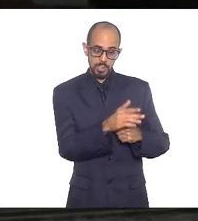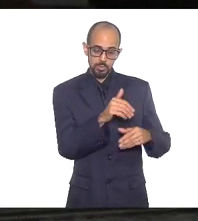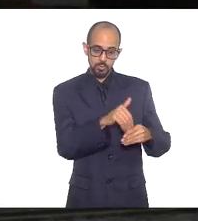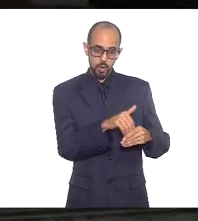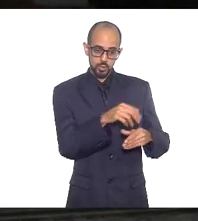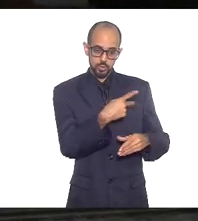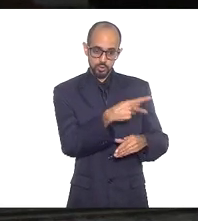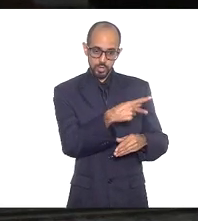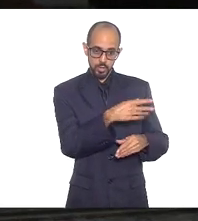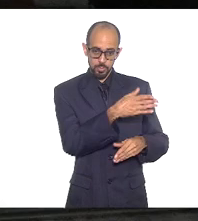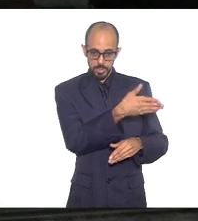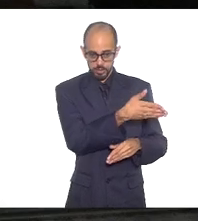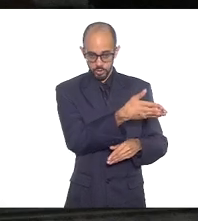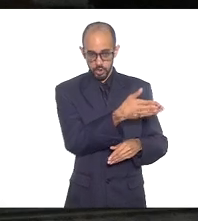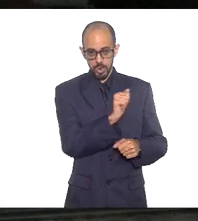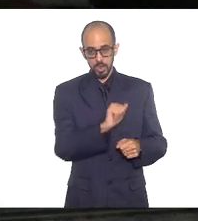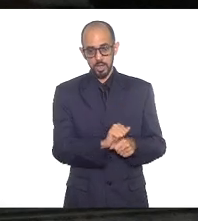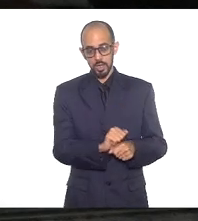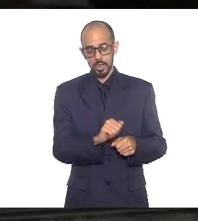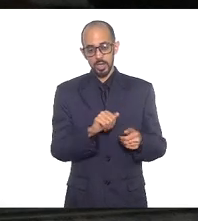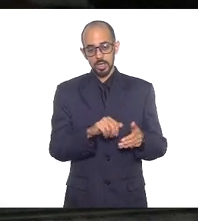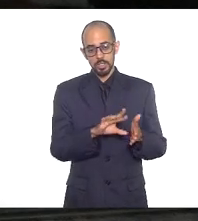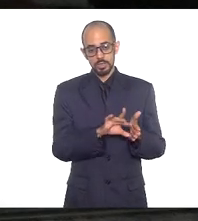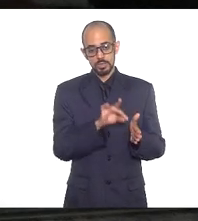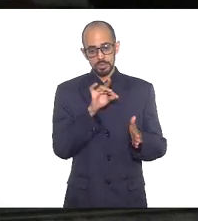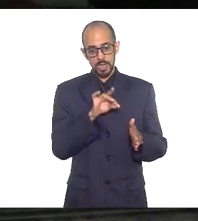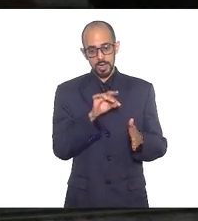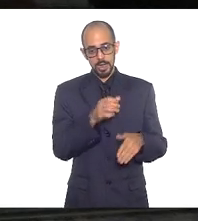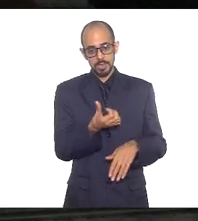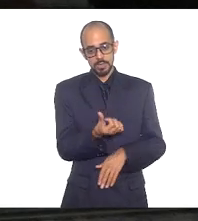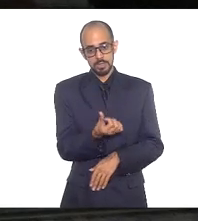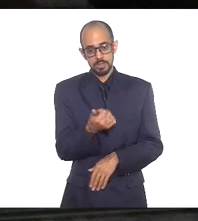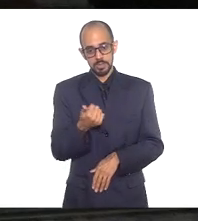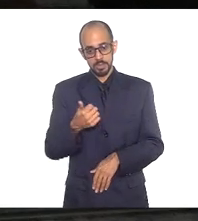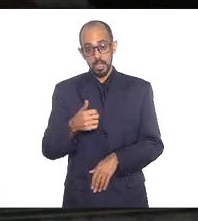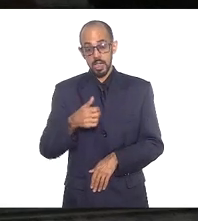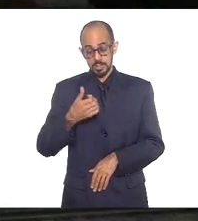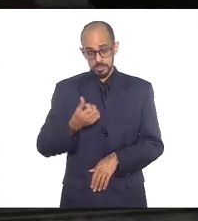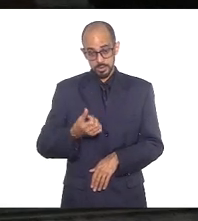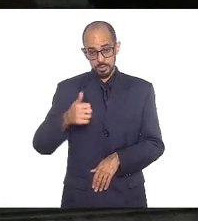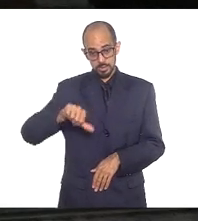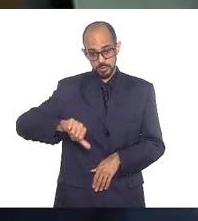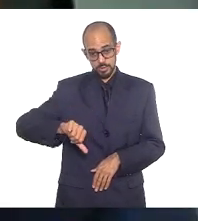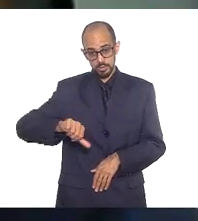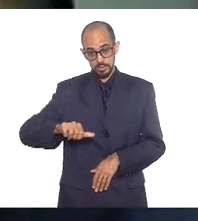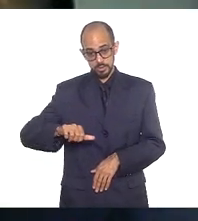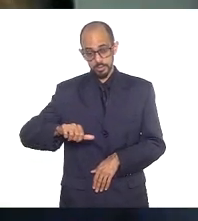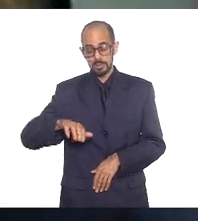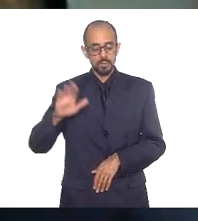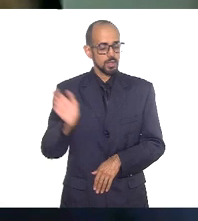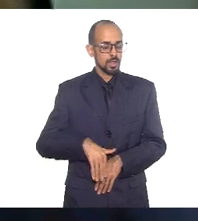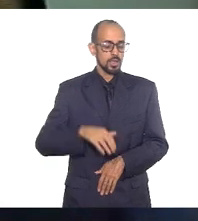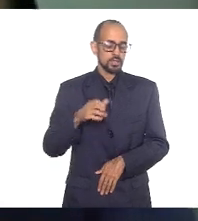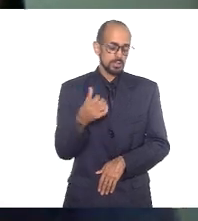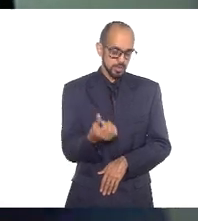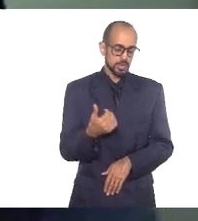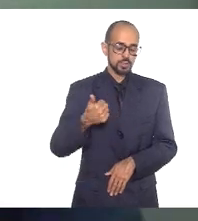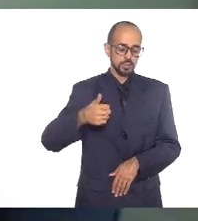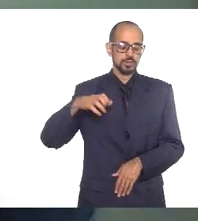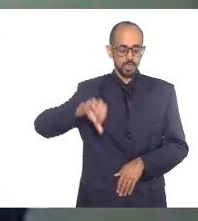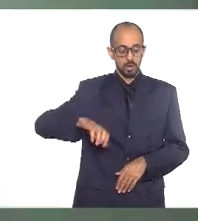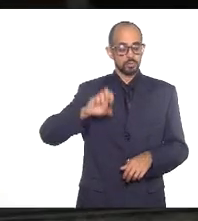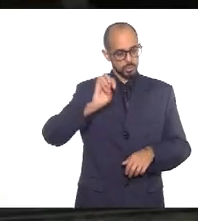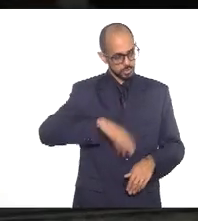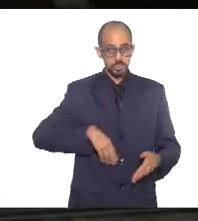senhora destacar em plenário a 619. Pode ser, deputado? Pode sim, presidente. Farei o destaque em plenário.